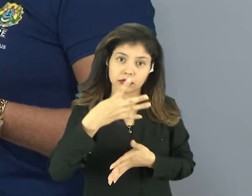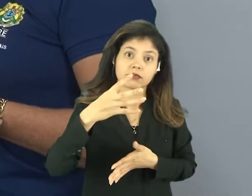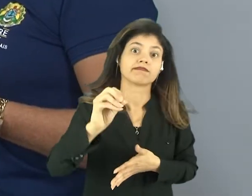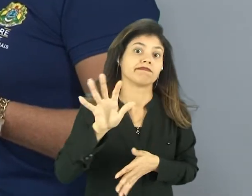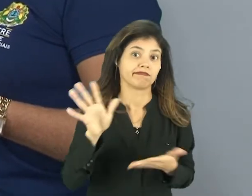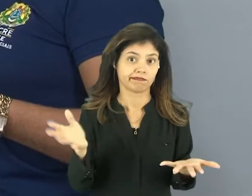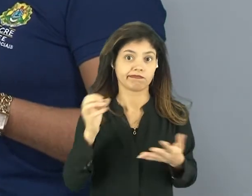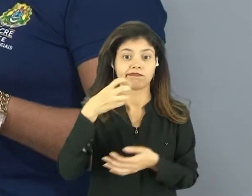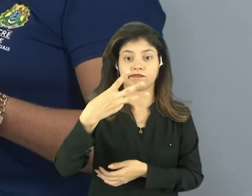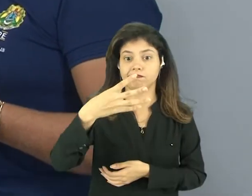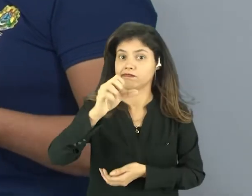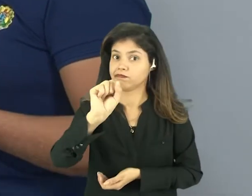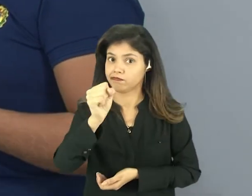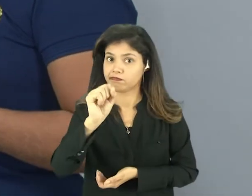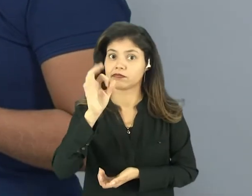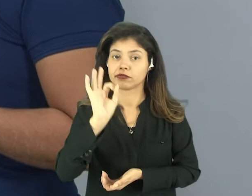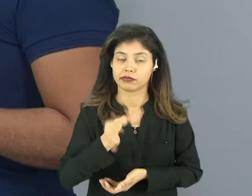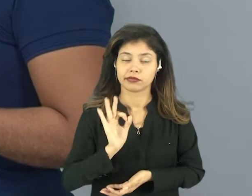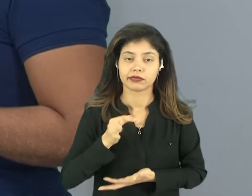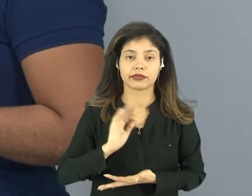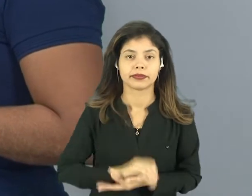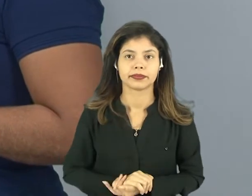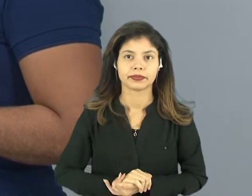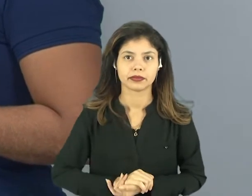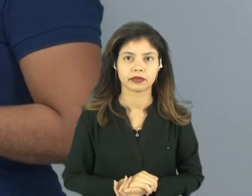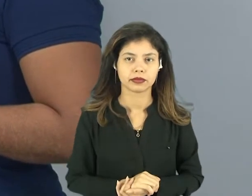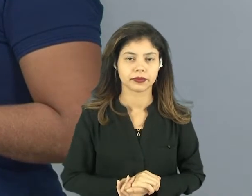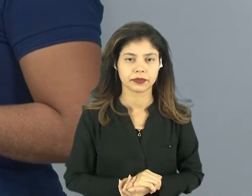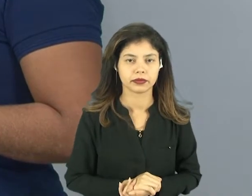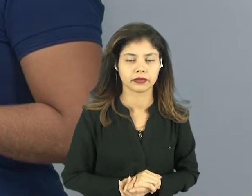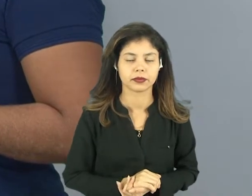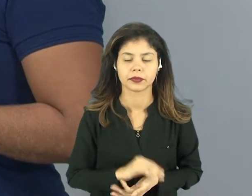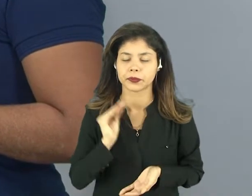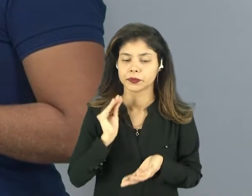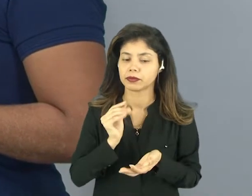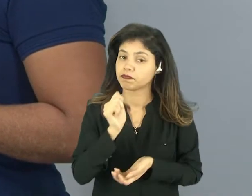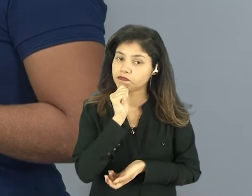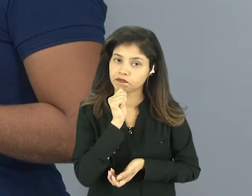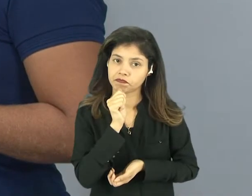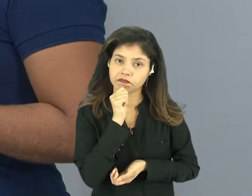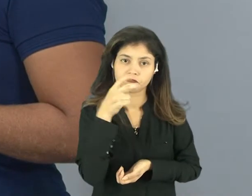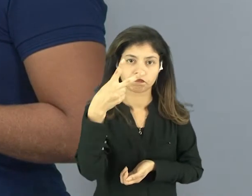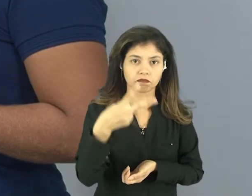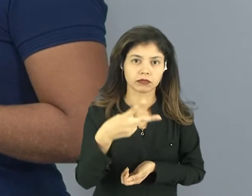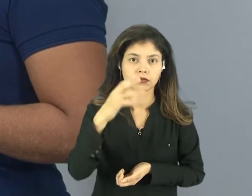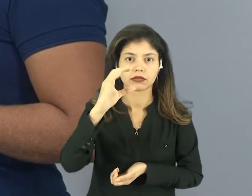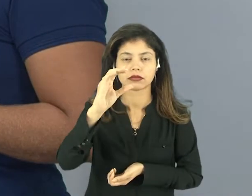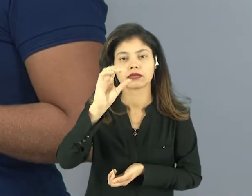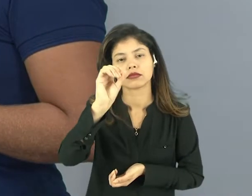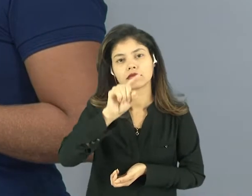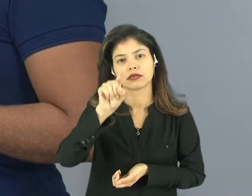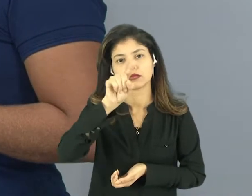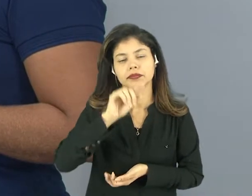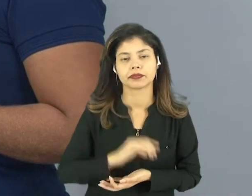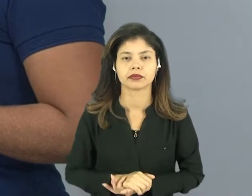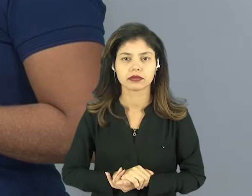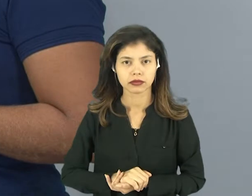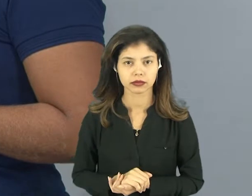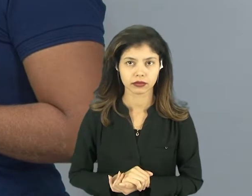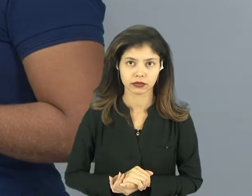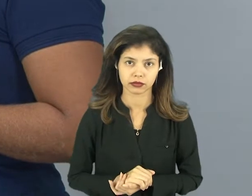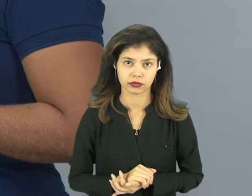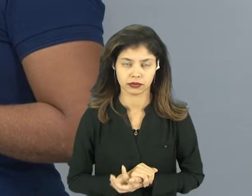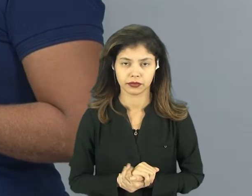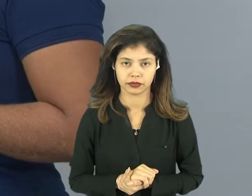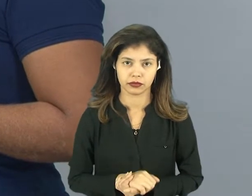não foi? Ficou 38, certinho? Então, faltava ainda 2 graus para chegar a 40. Então, eu vou colocar aqui, tá? A